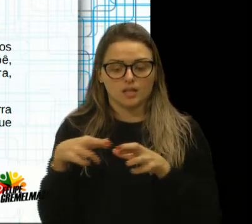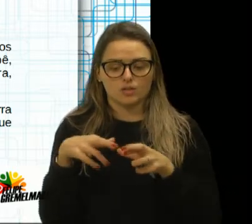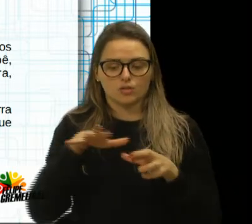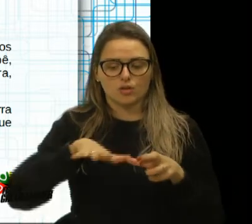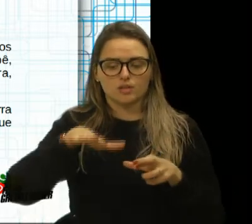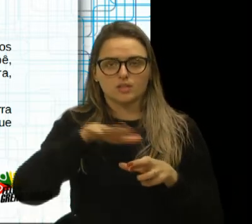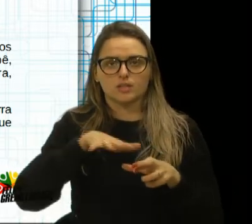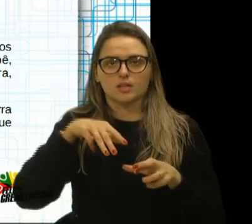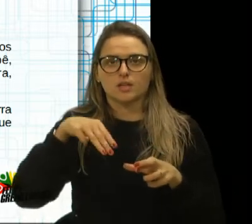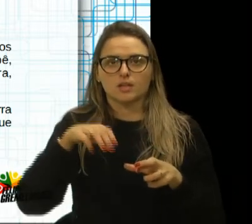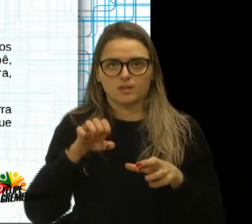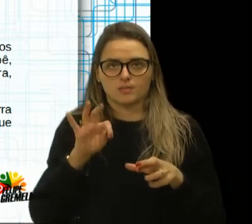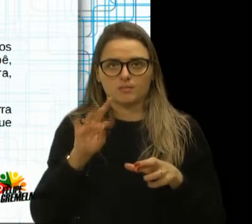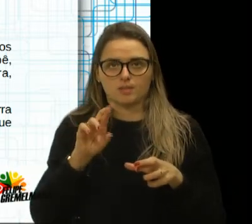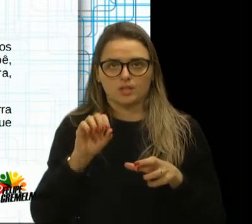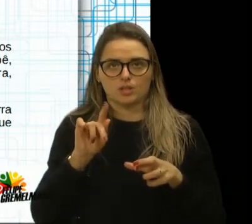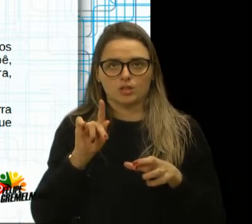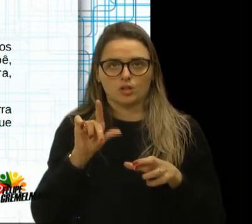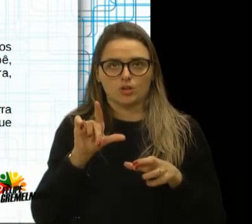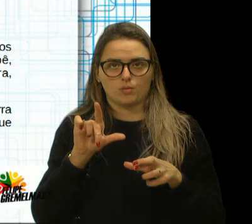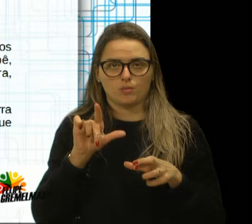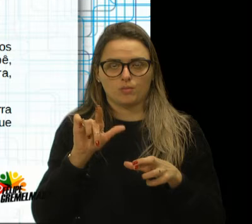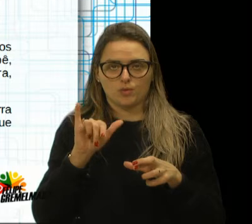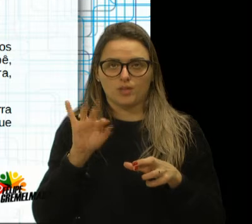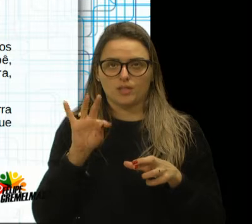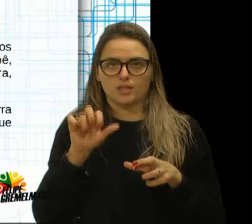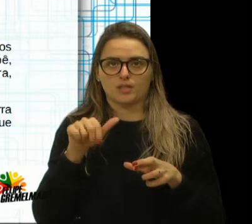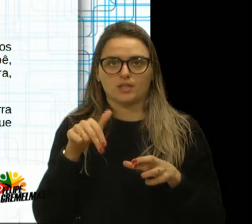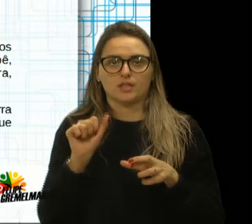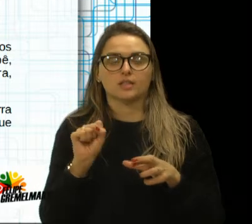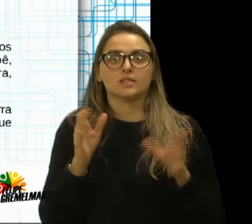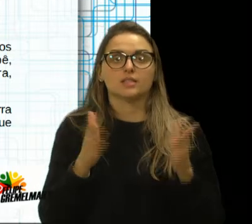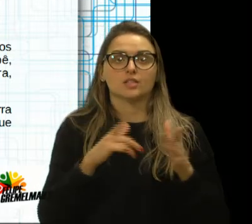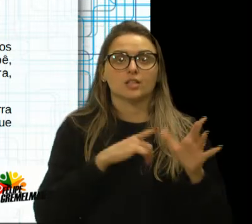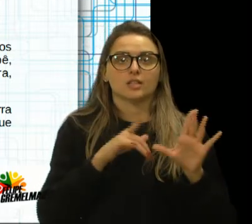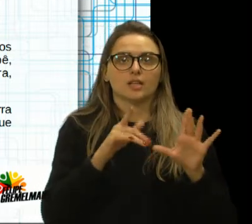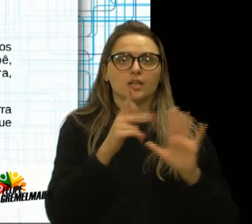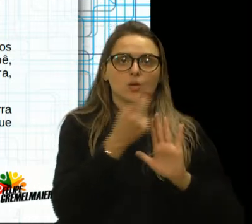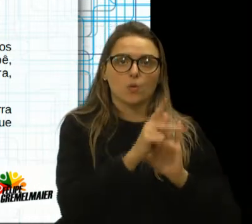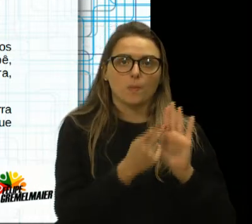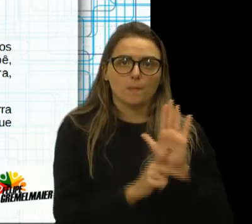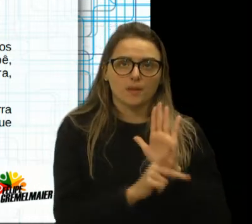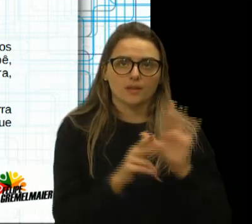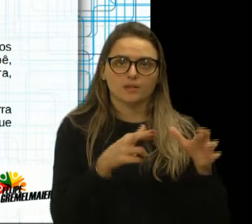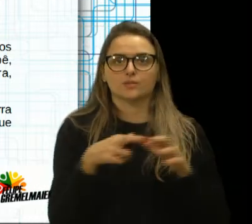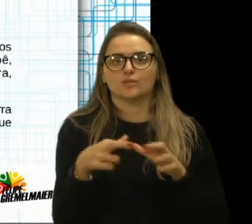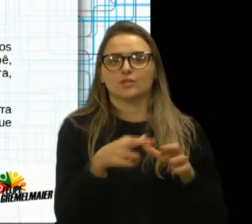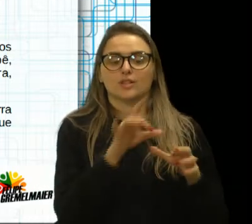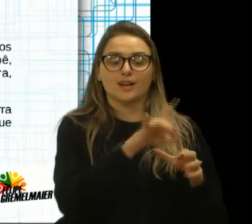Brasil já que trabalham o plano diretor de região.